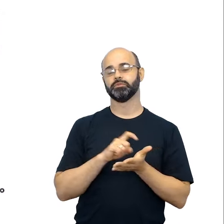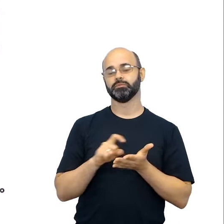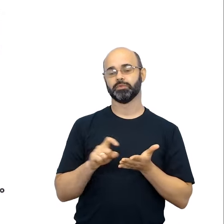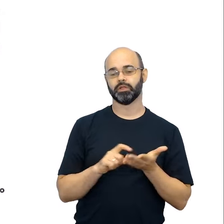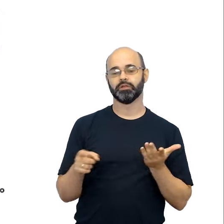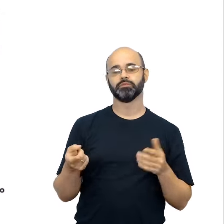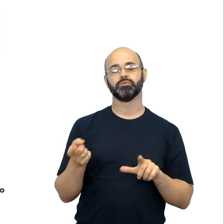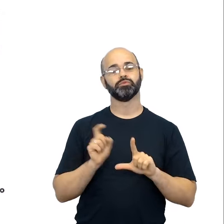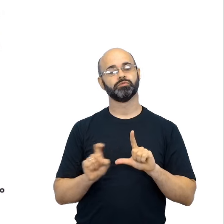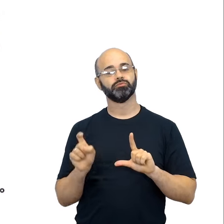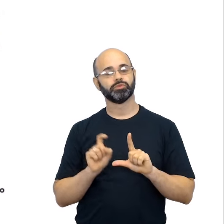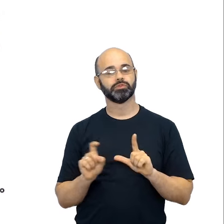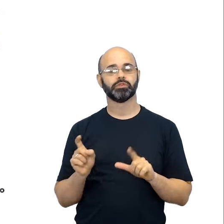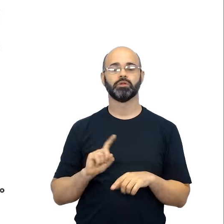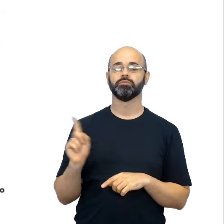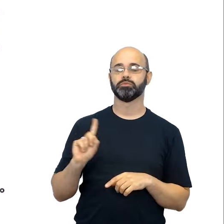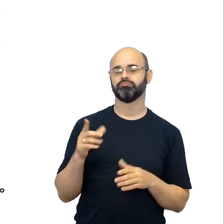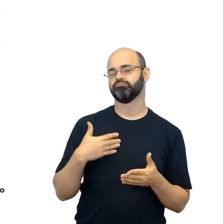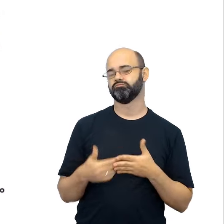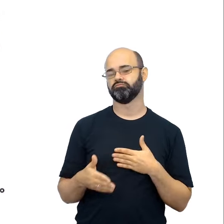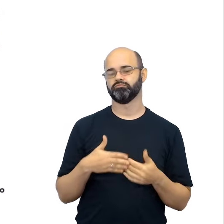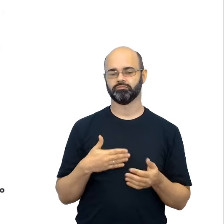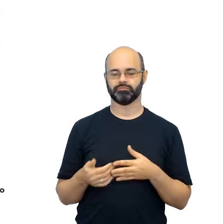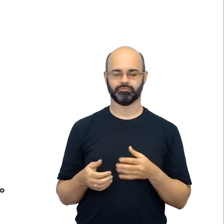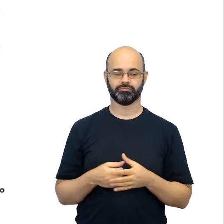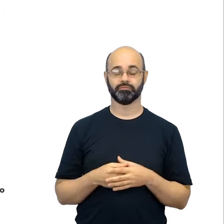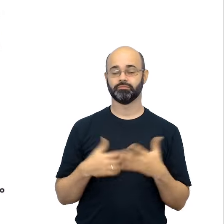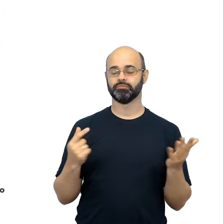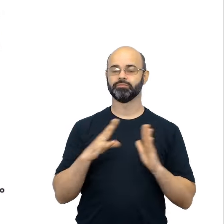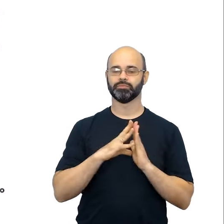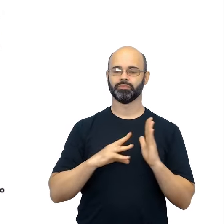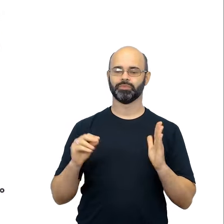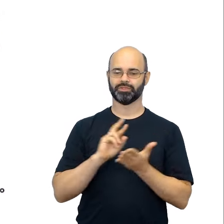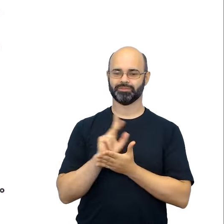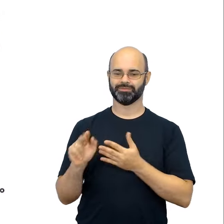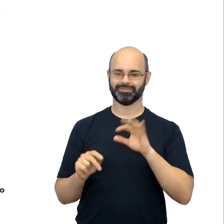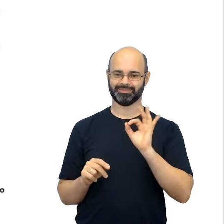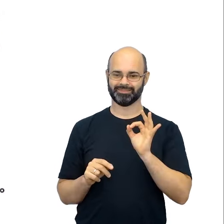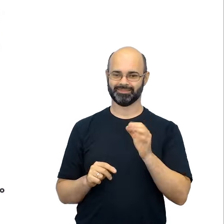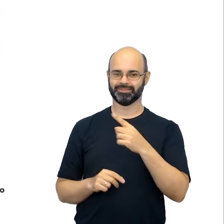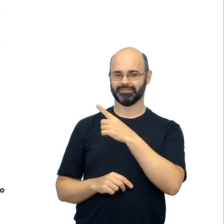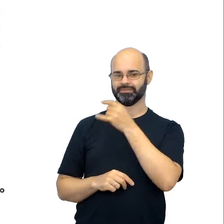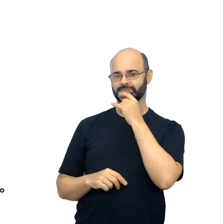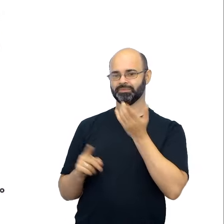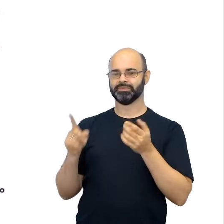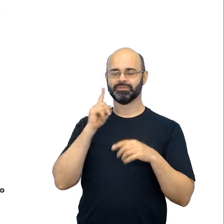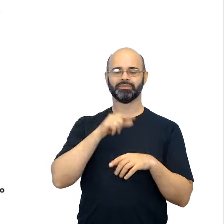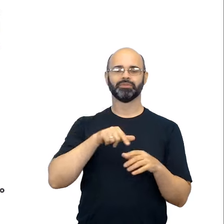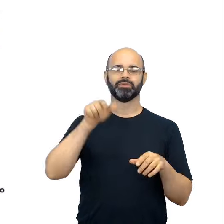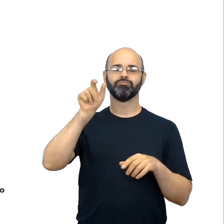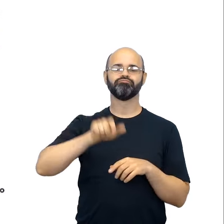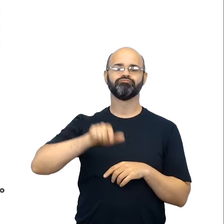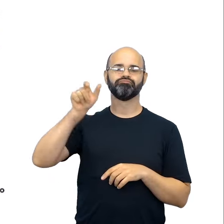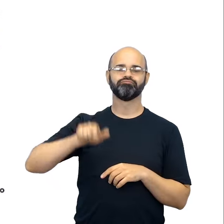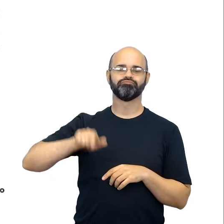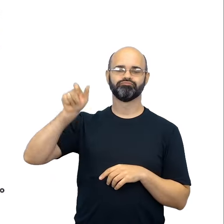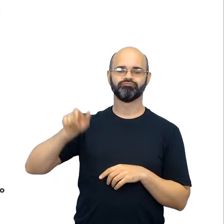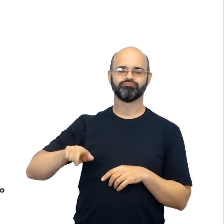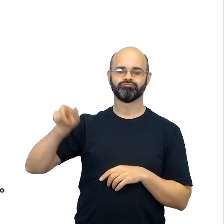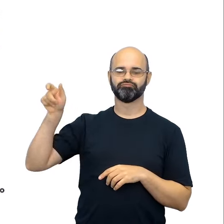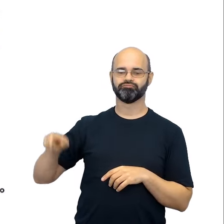Então, nós temos gráficos de diferentes modelos, certo, Márcio? Aqui nessa tela nós temos um gráfico de colunas, que é um exemplo de texto que